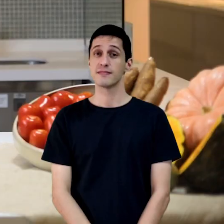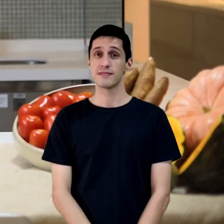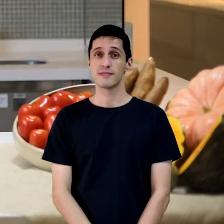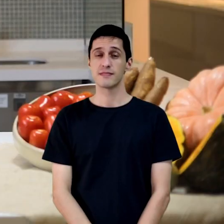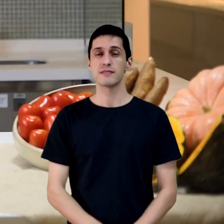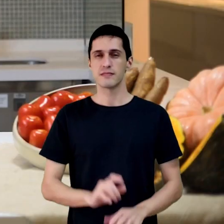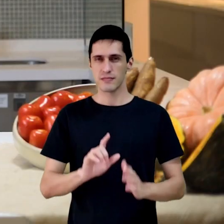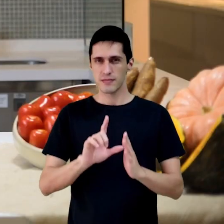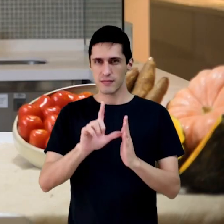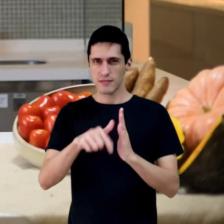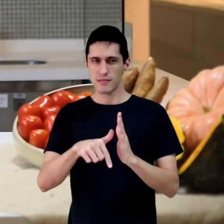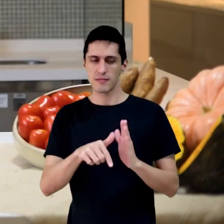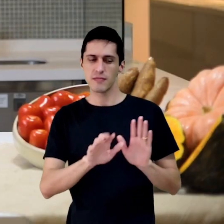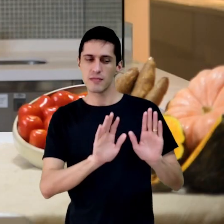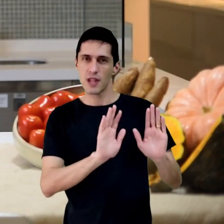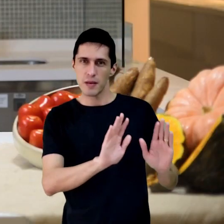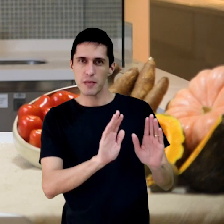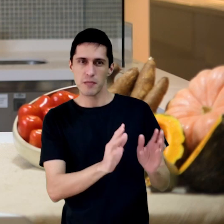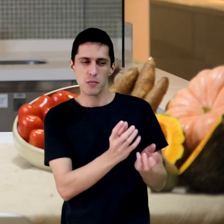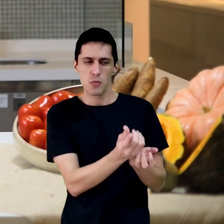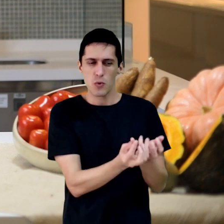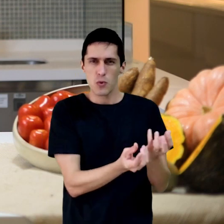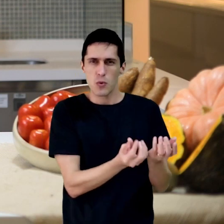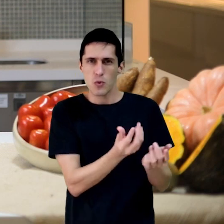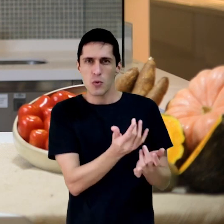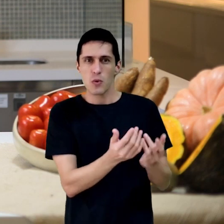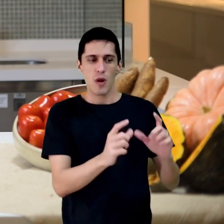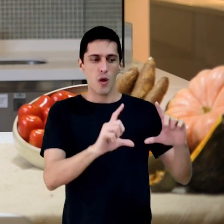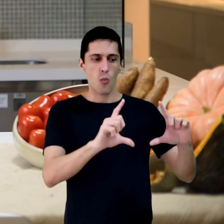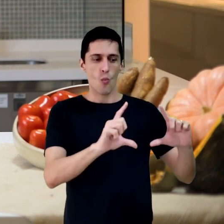Depois aqui a gente vai deixar cozinhar até reduzir,